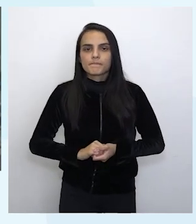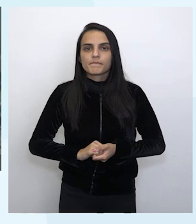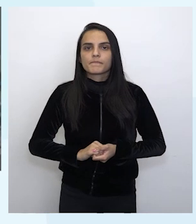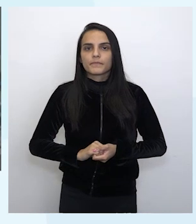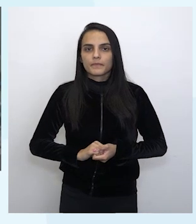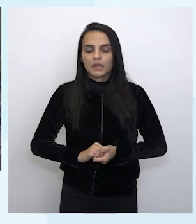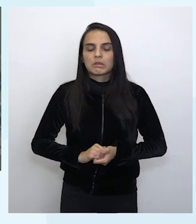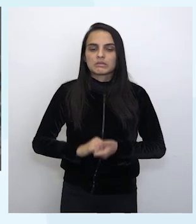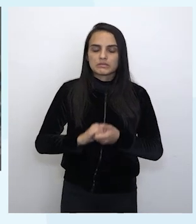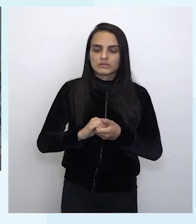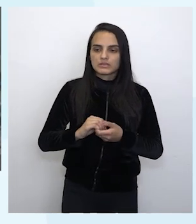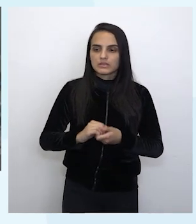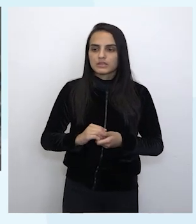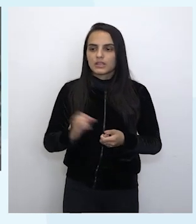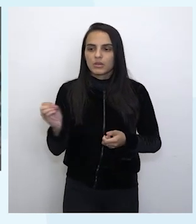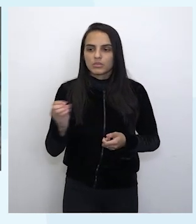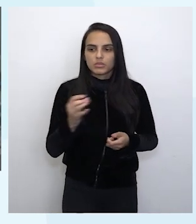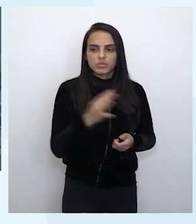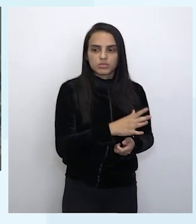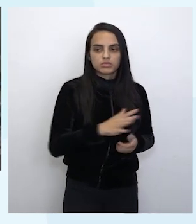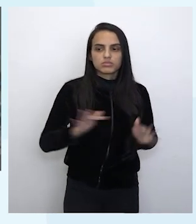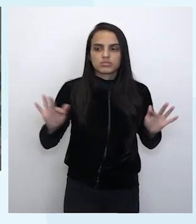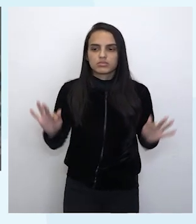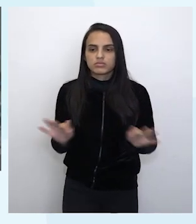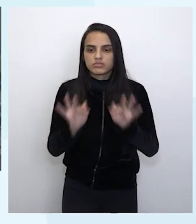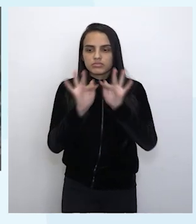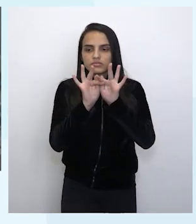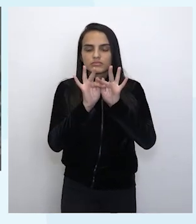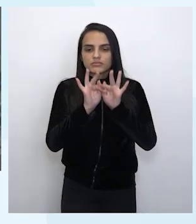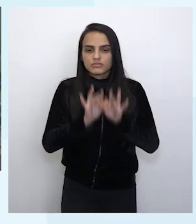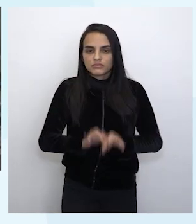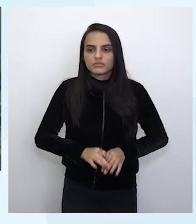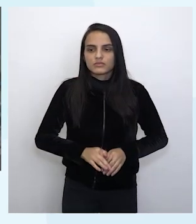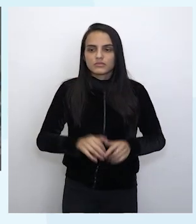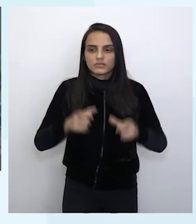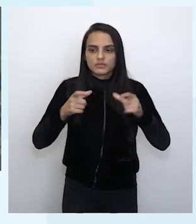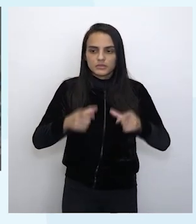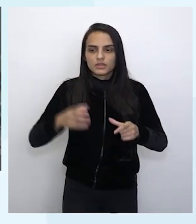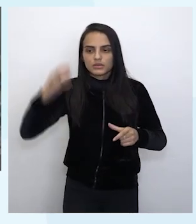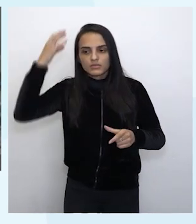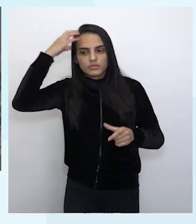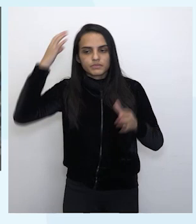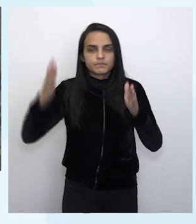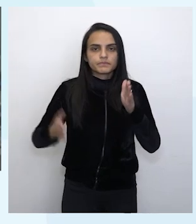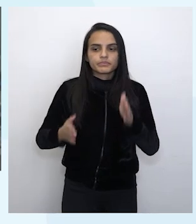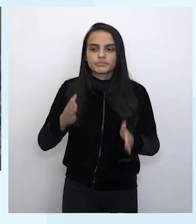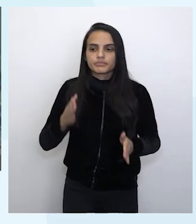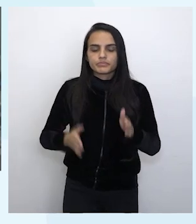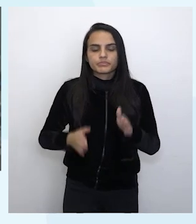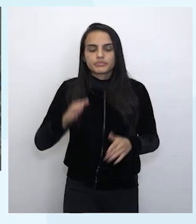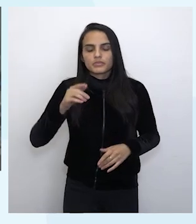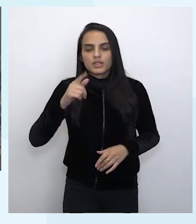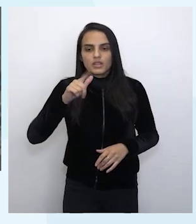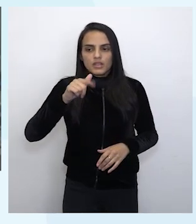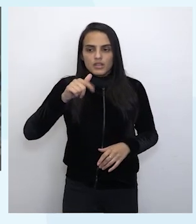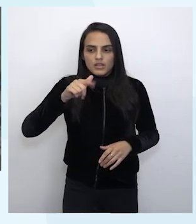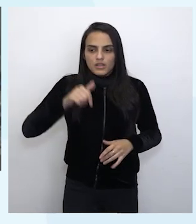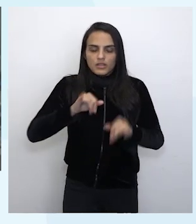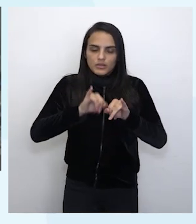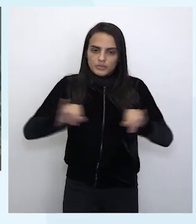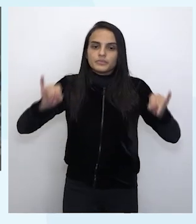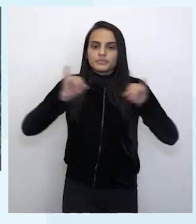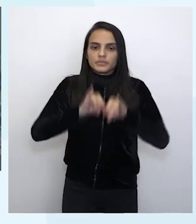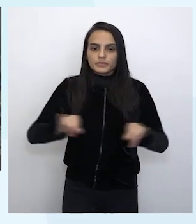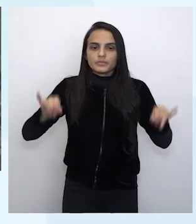críticas bem mordazes, bem ácidas, né, à corte aí do período, que é justamente, né, já está se pronunciando aí